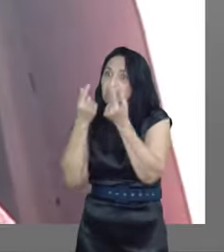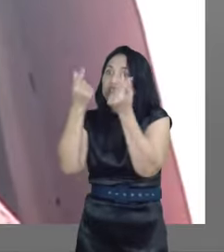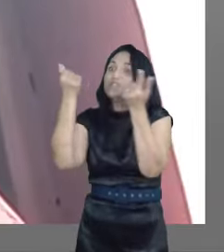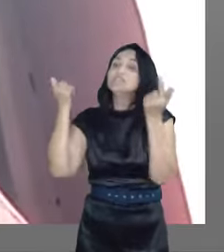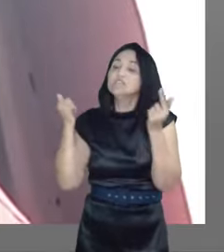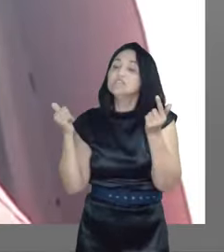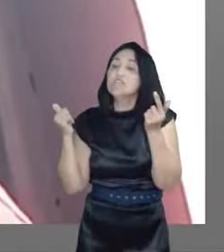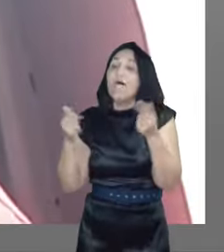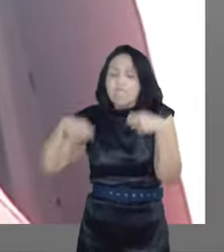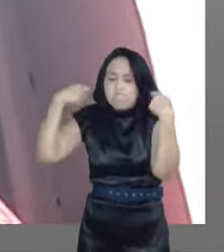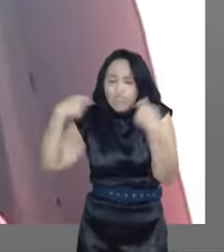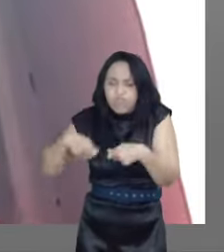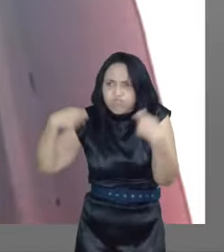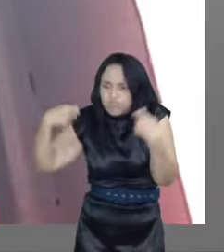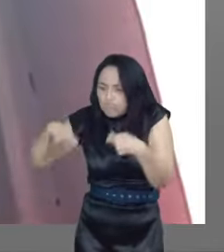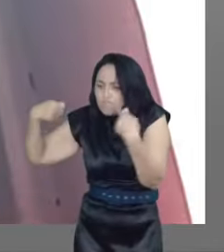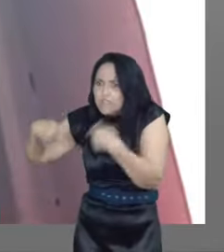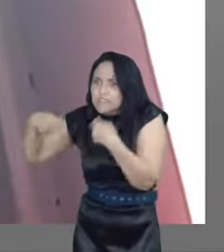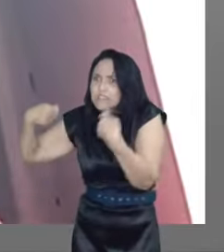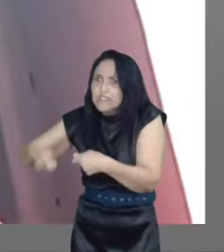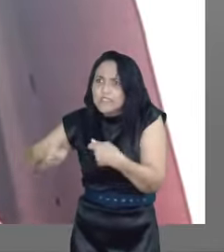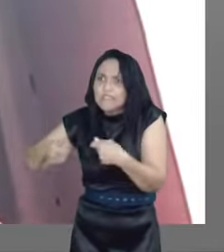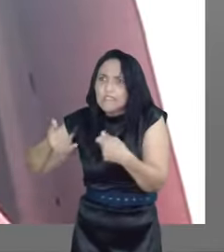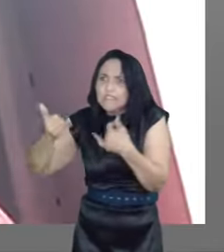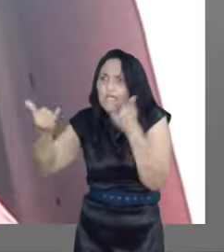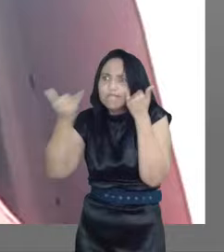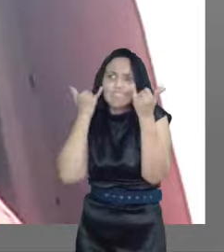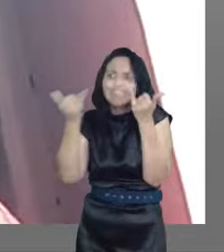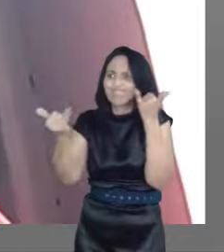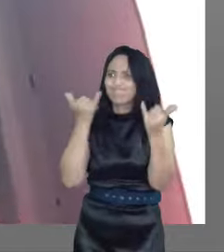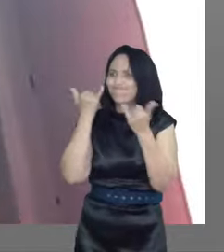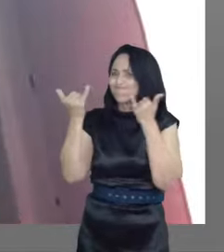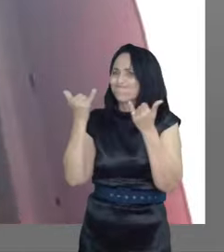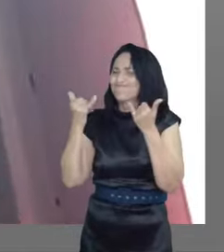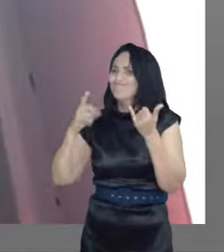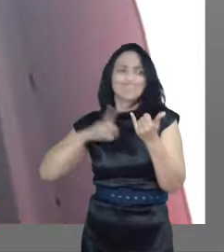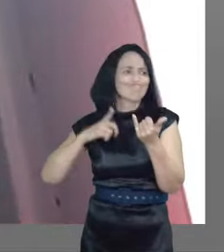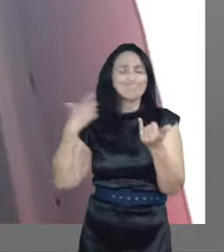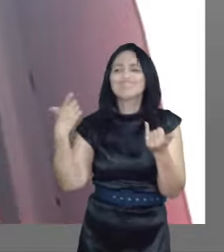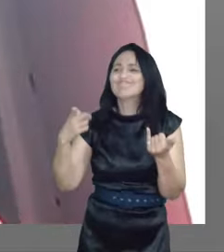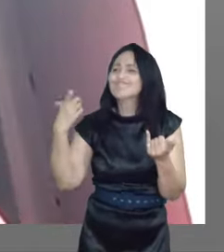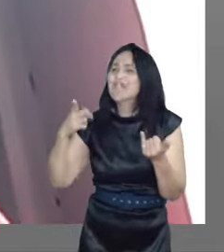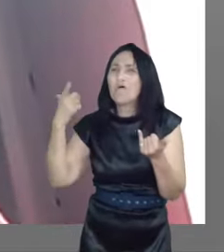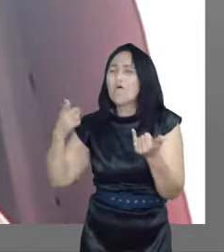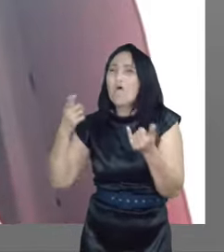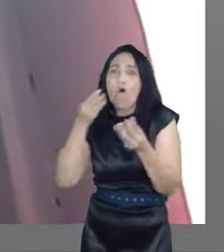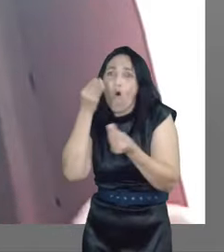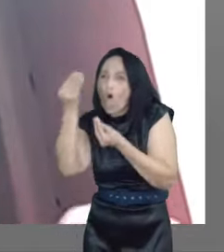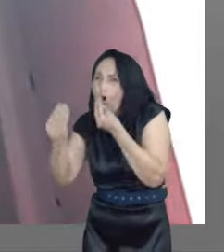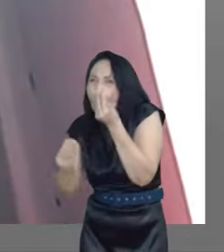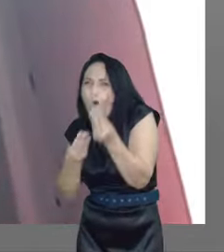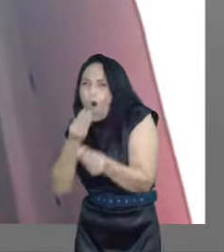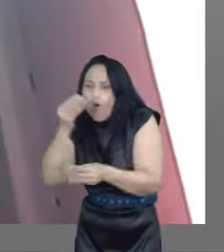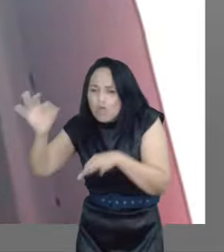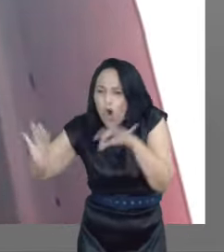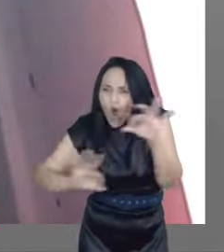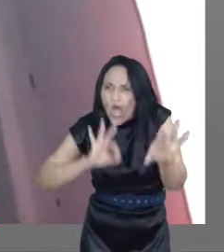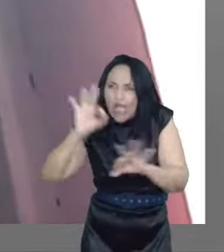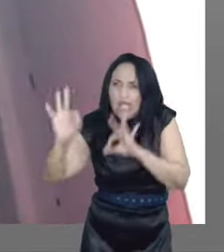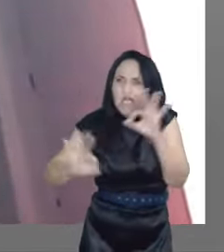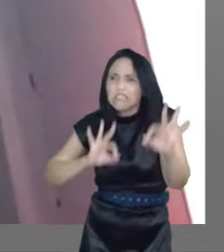está precisando dessa informação. Não tem como fazer o planejamento do